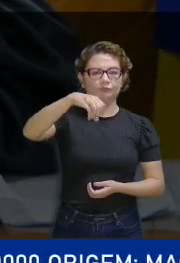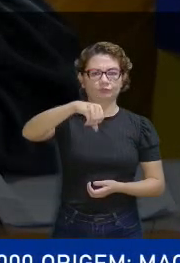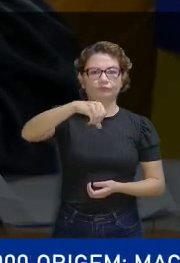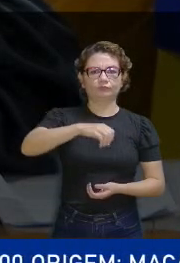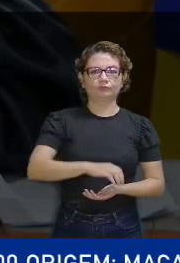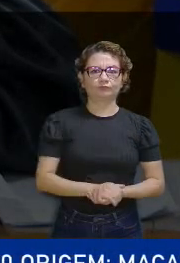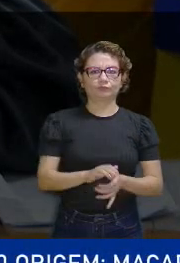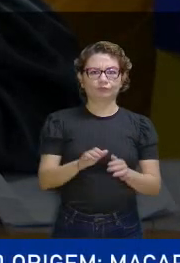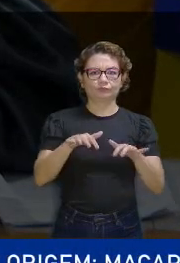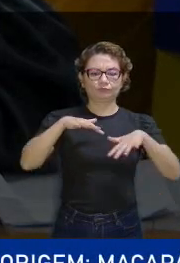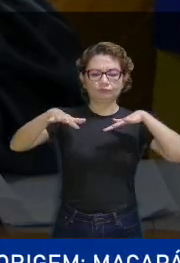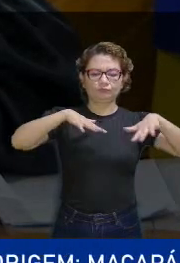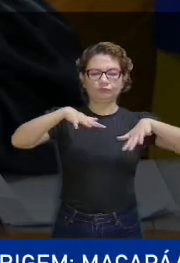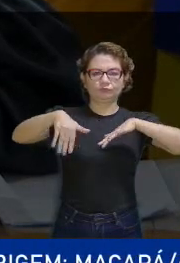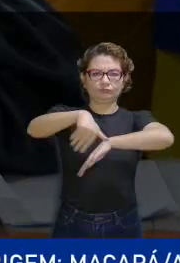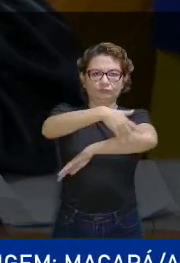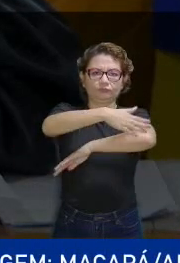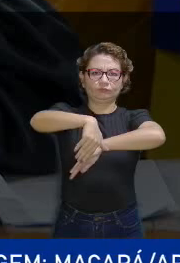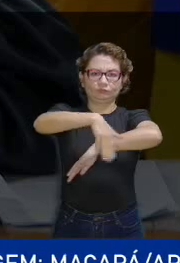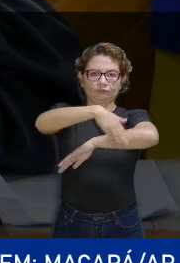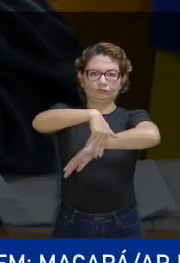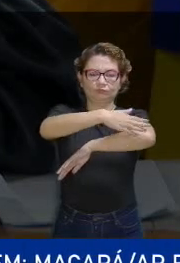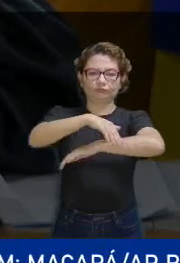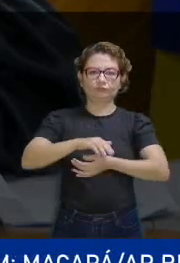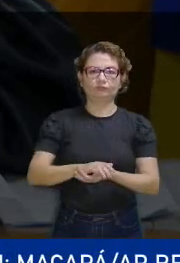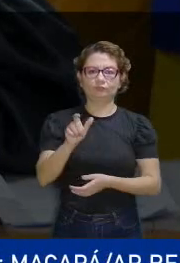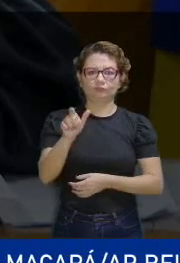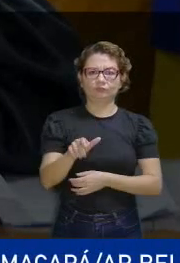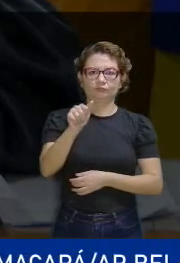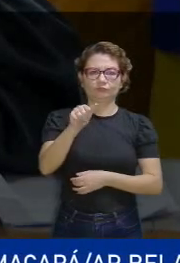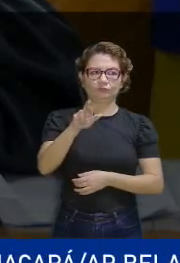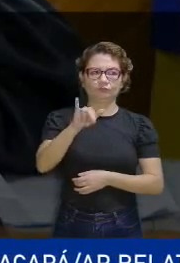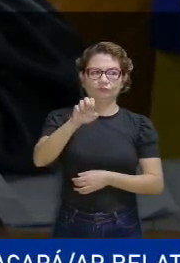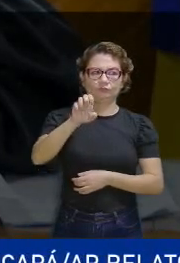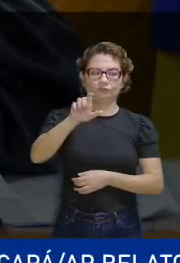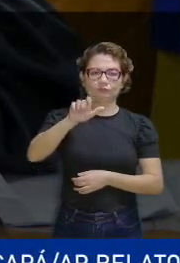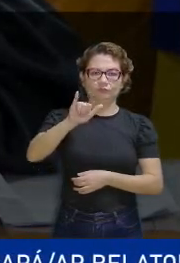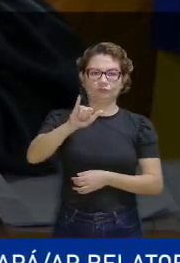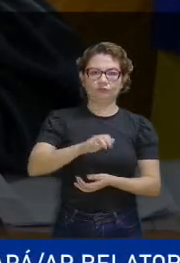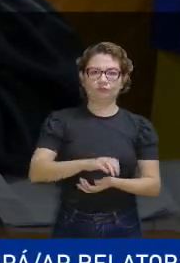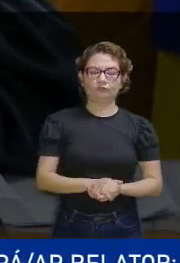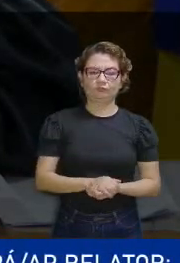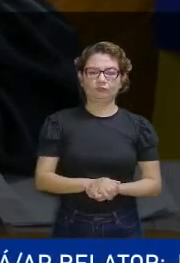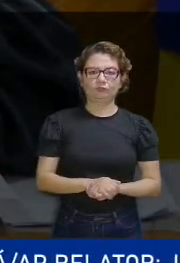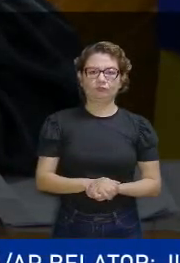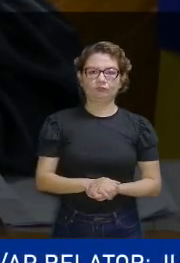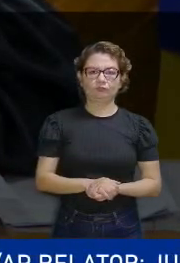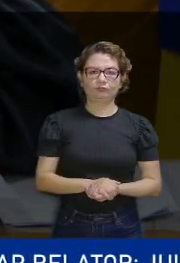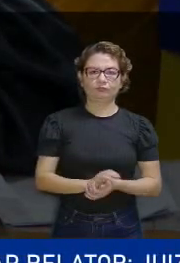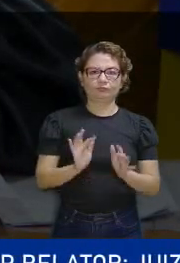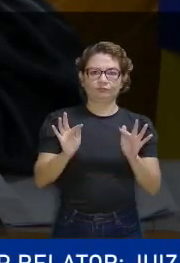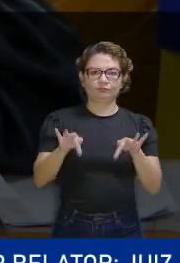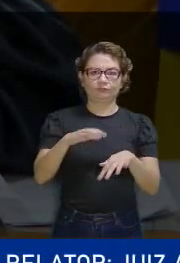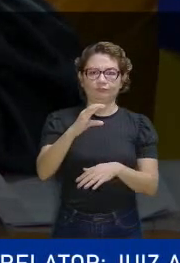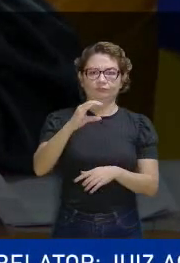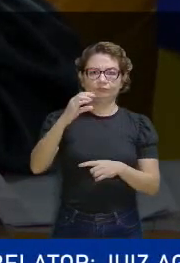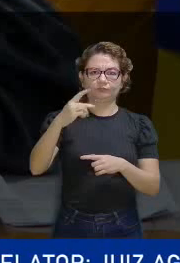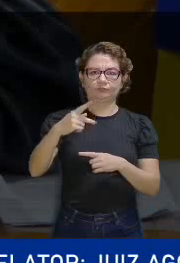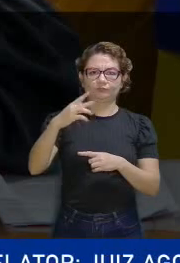3.149,99, mobilização de rua. Arielle Almeida de A. Ponto, final